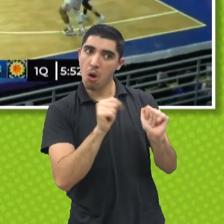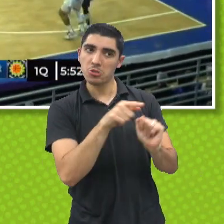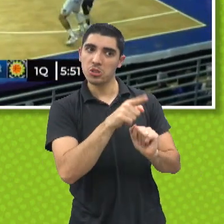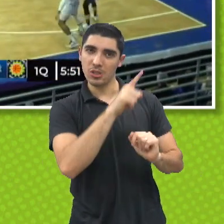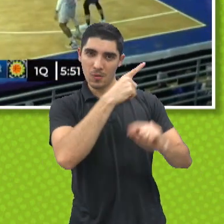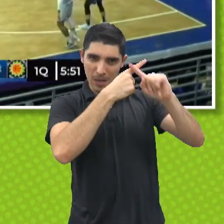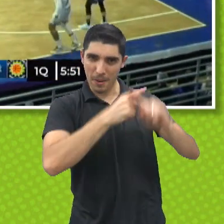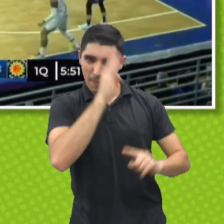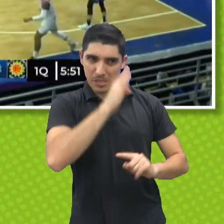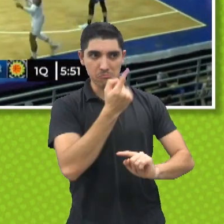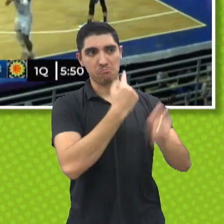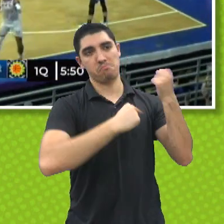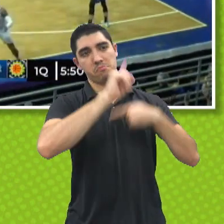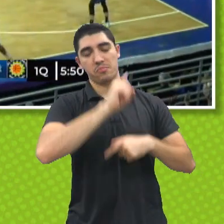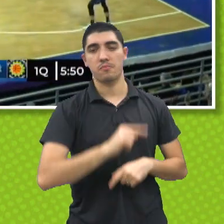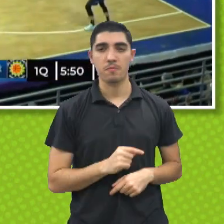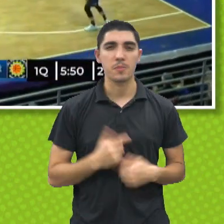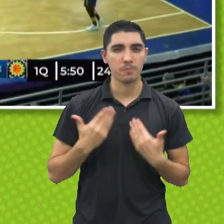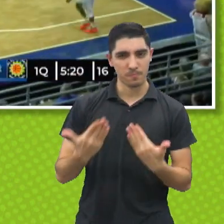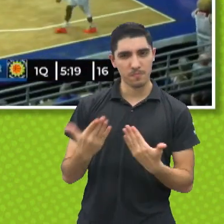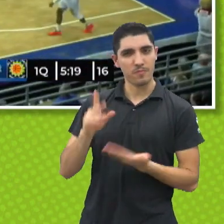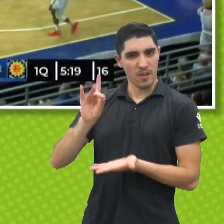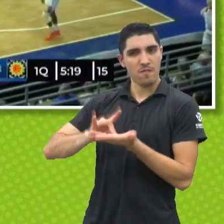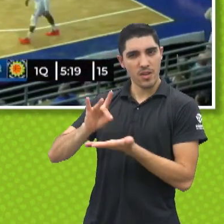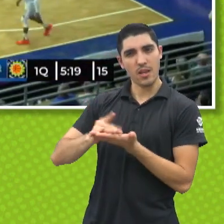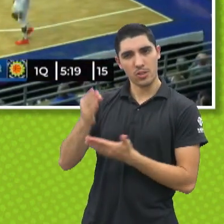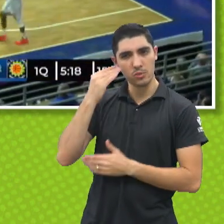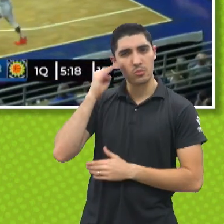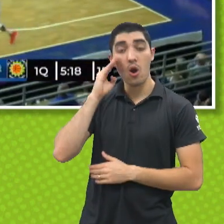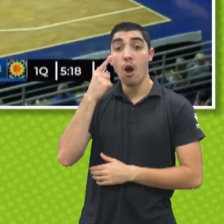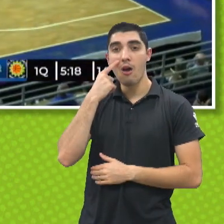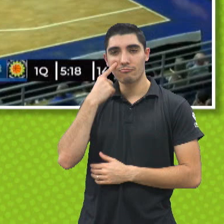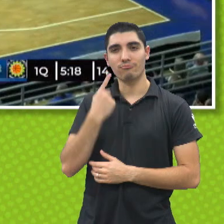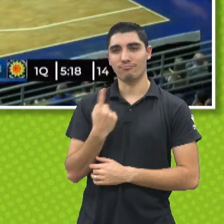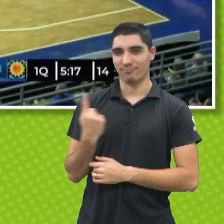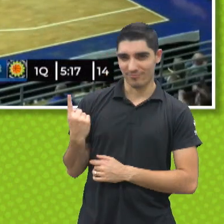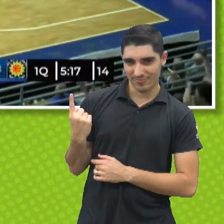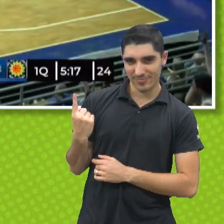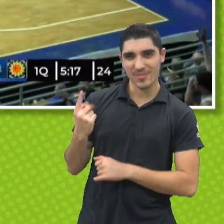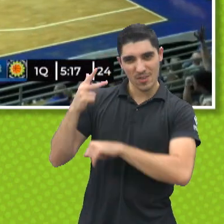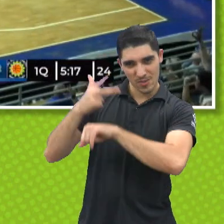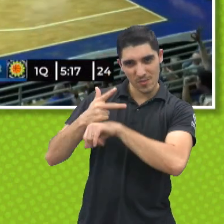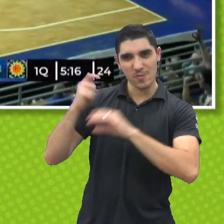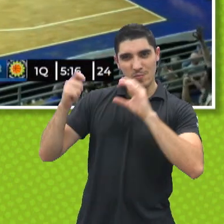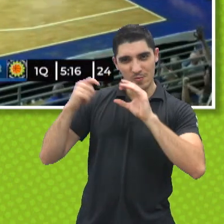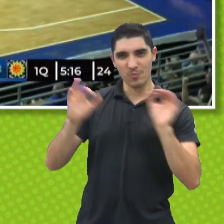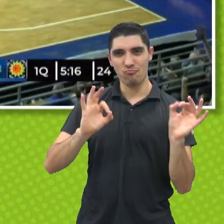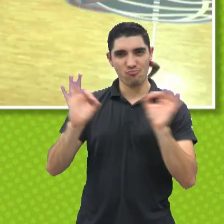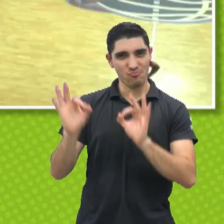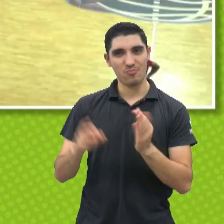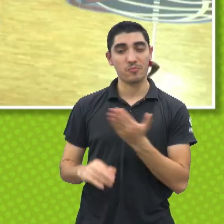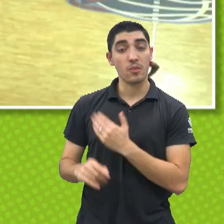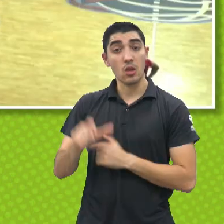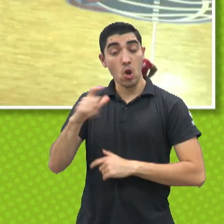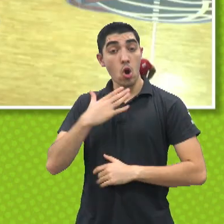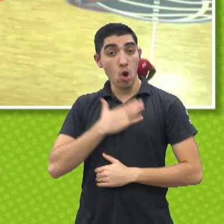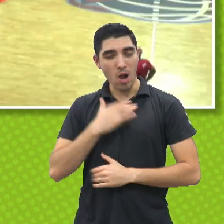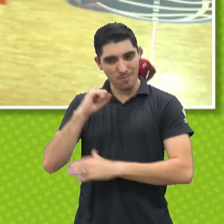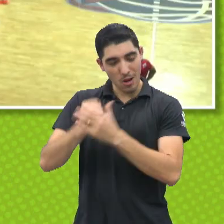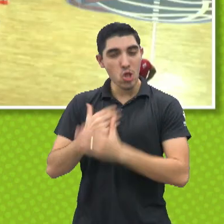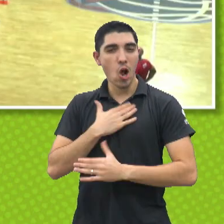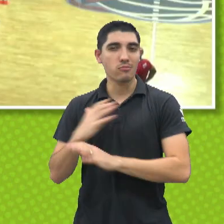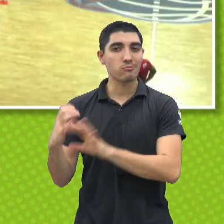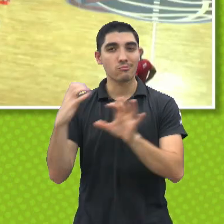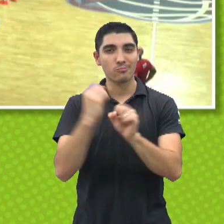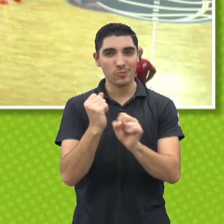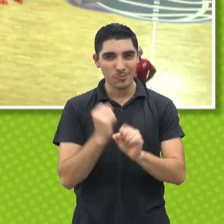é verdade ó pra gente dar uma ilustrada né Para a gente tá vendo aí imagens da da partida quem gosta de basquete gosta de números fazia tempo que eu